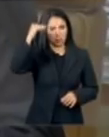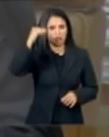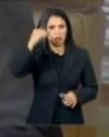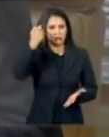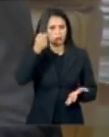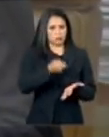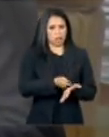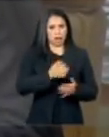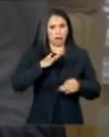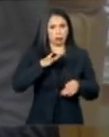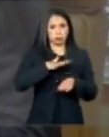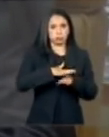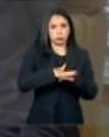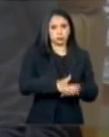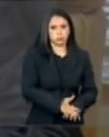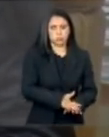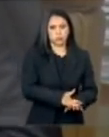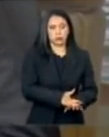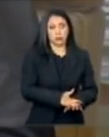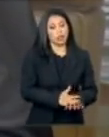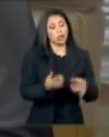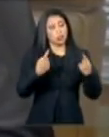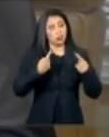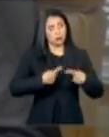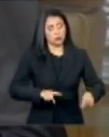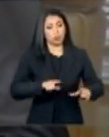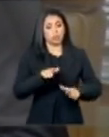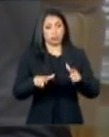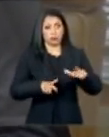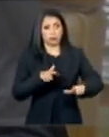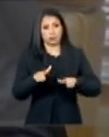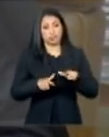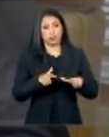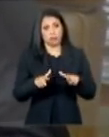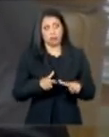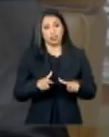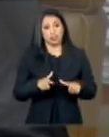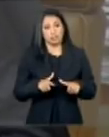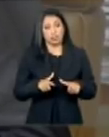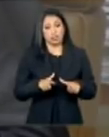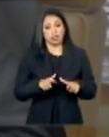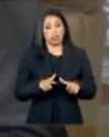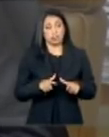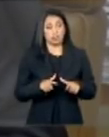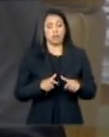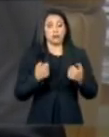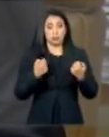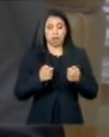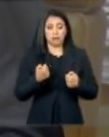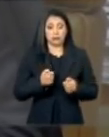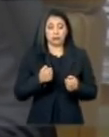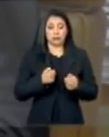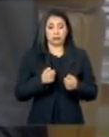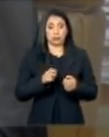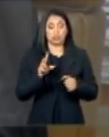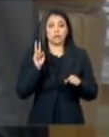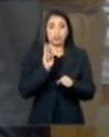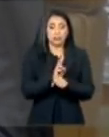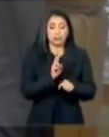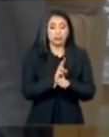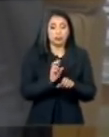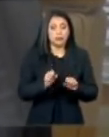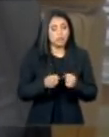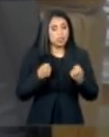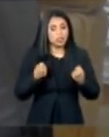no exercício da sua actividade o postulado da plenitude de defesa pois o reconhecimento da legitimidade